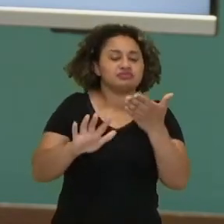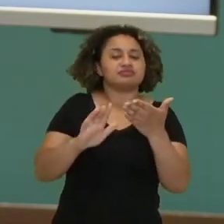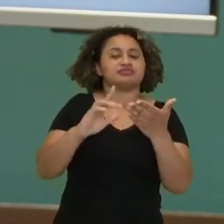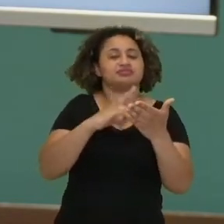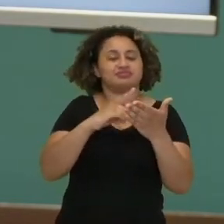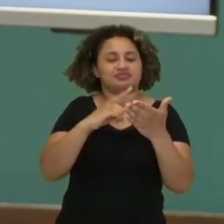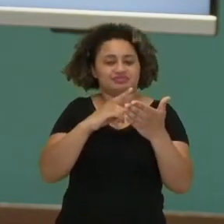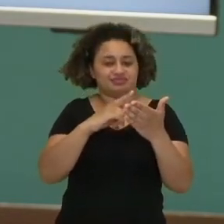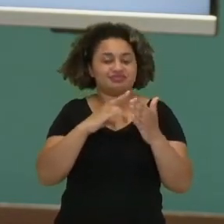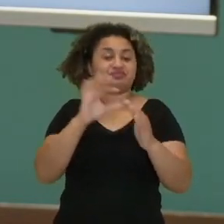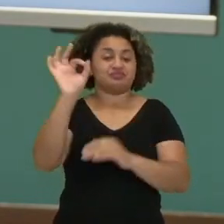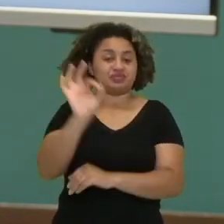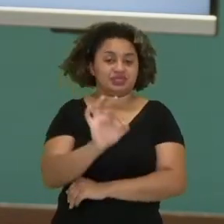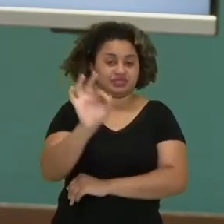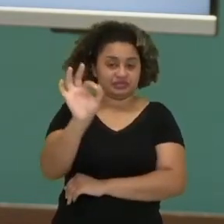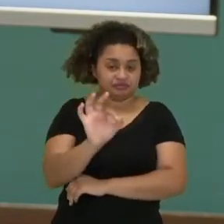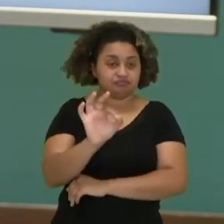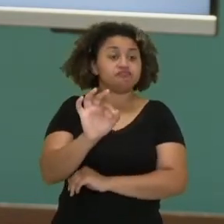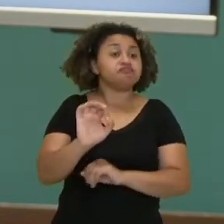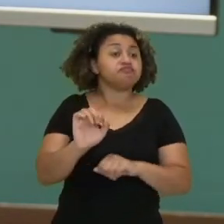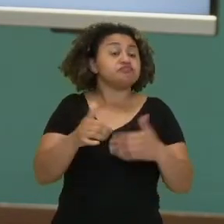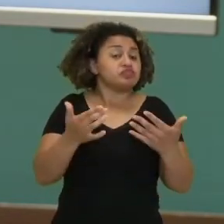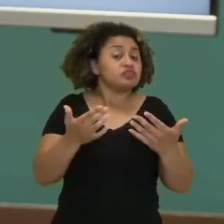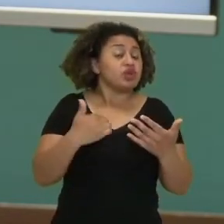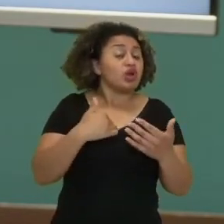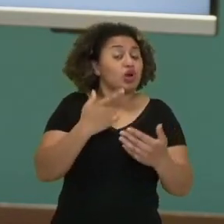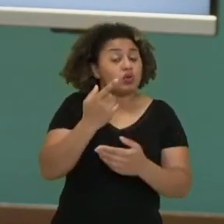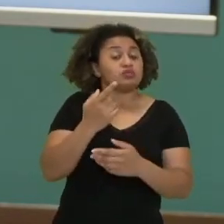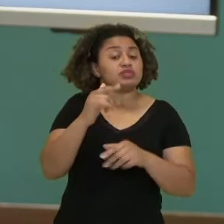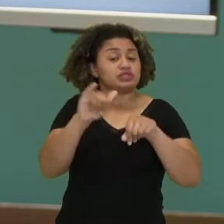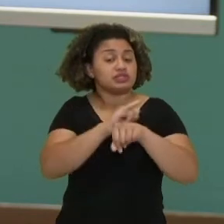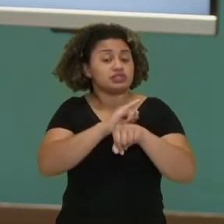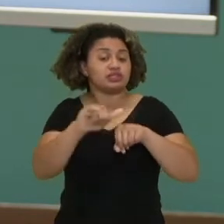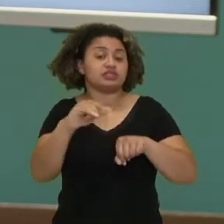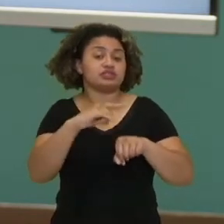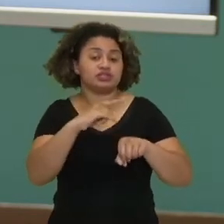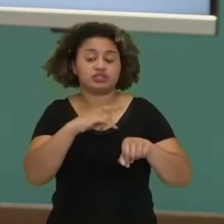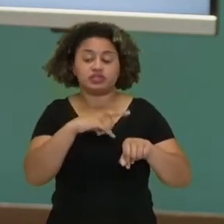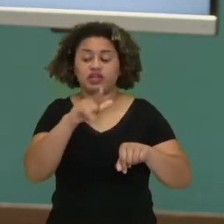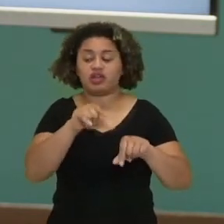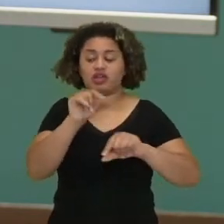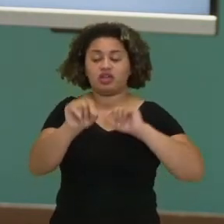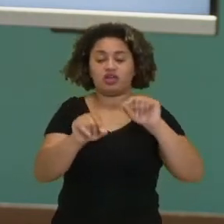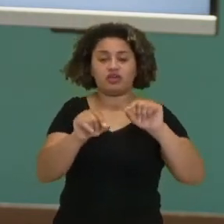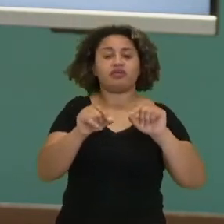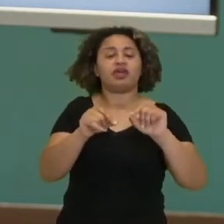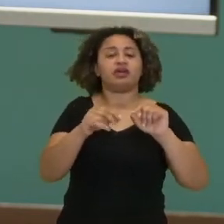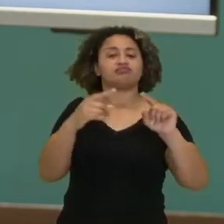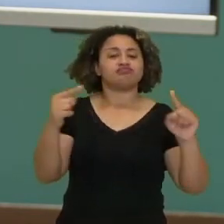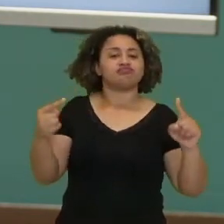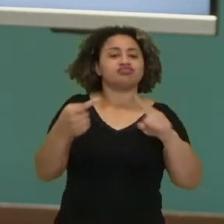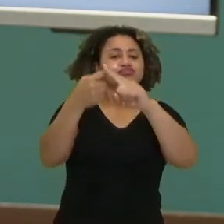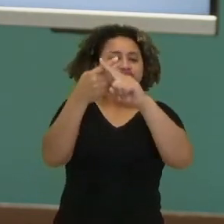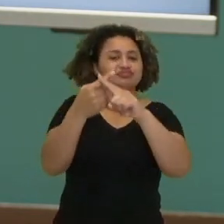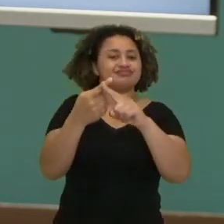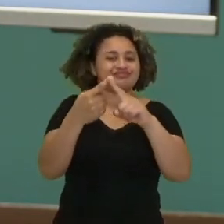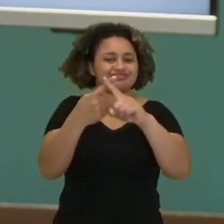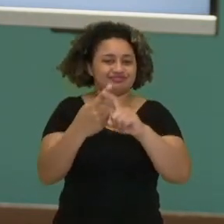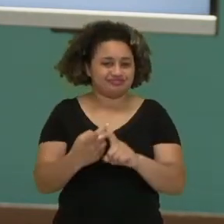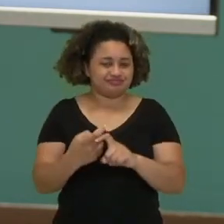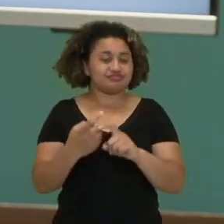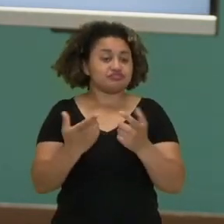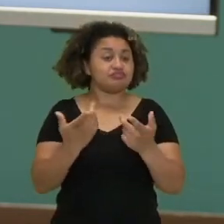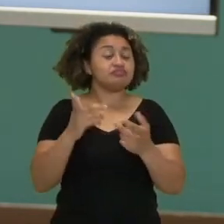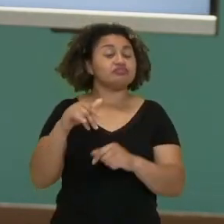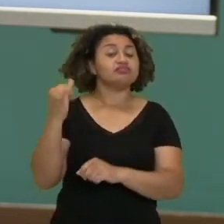de porcentagem, ok? Então, uma das estratégias também é a regra de 3, ok? Bom,